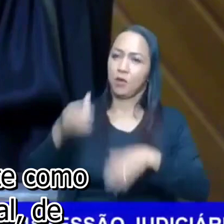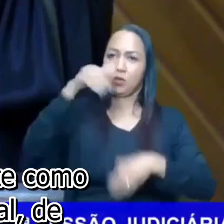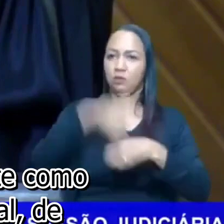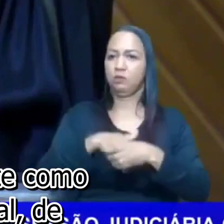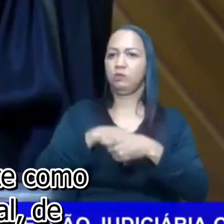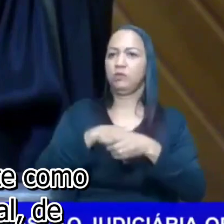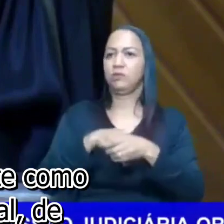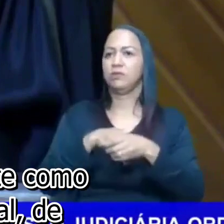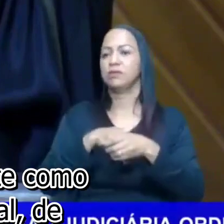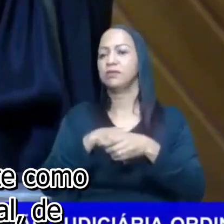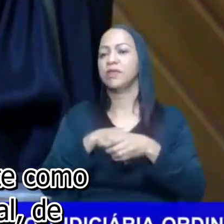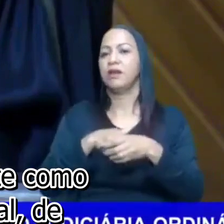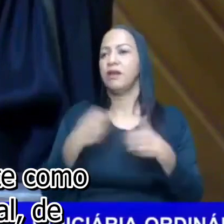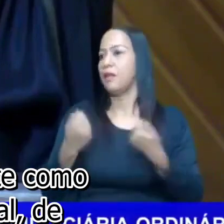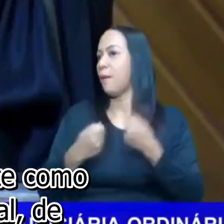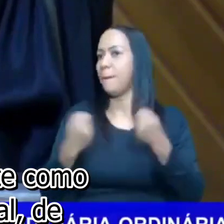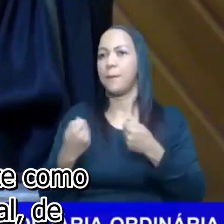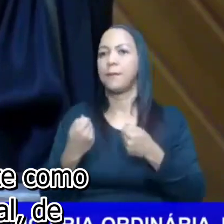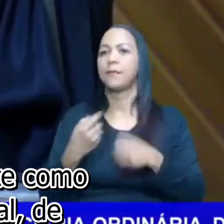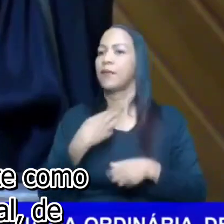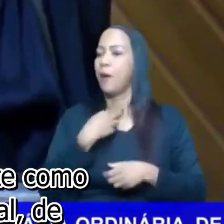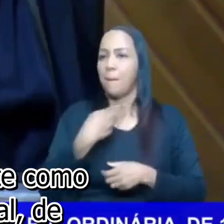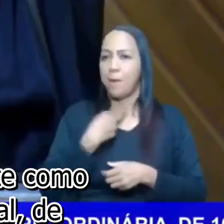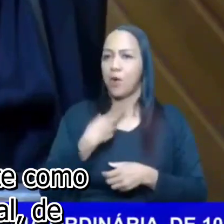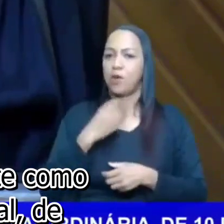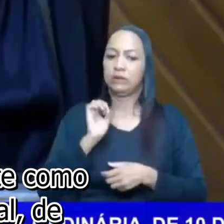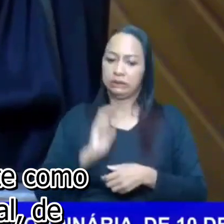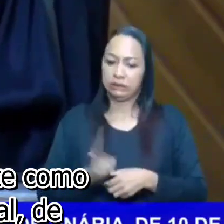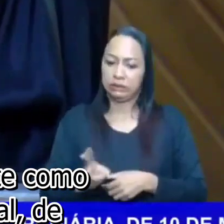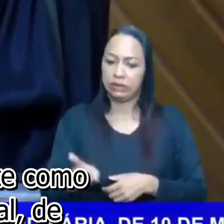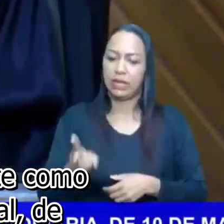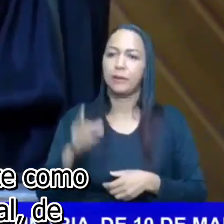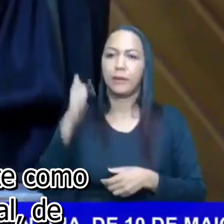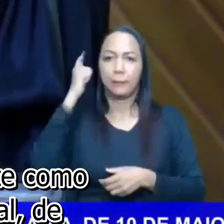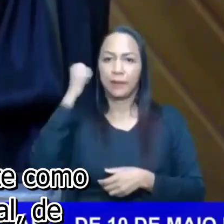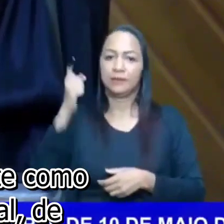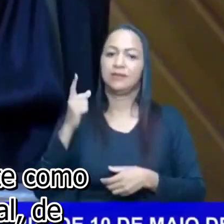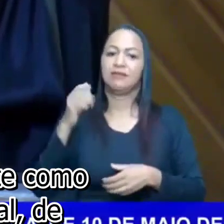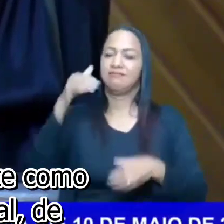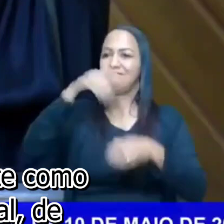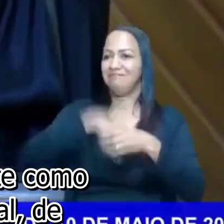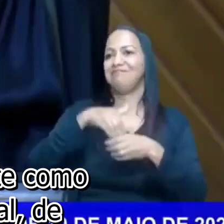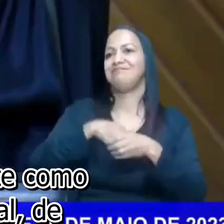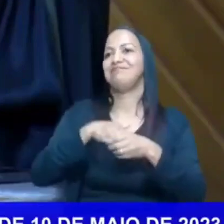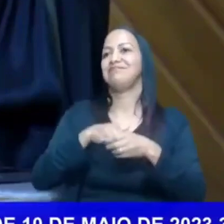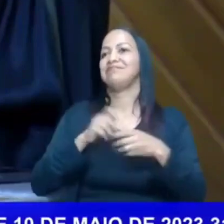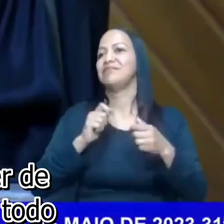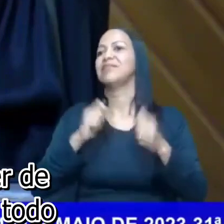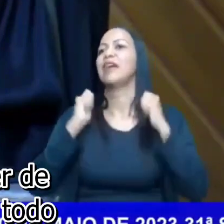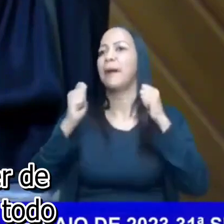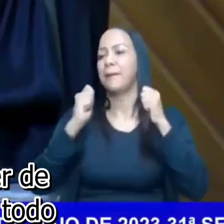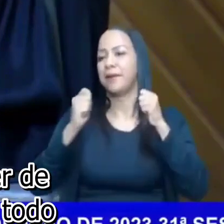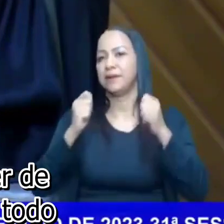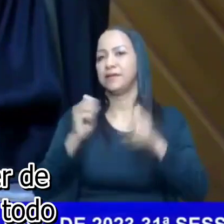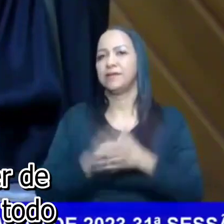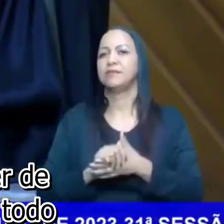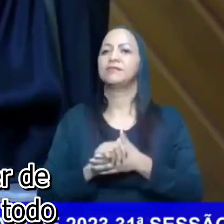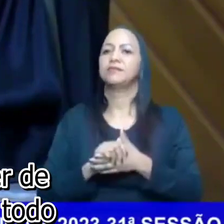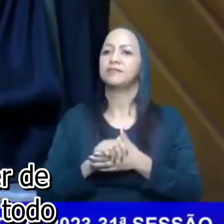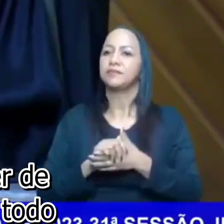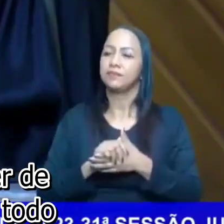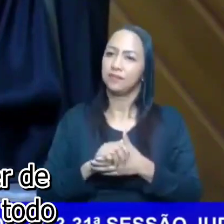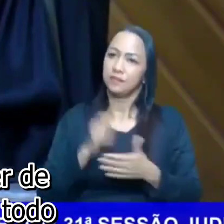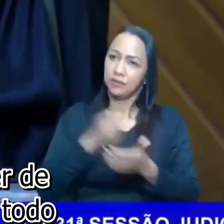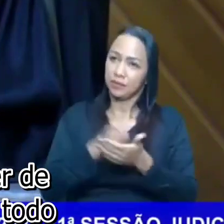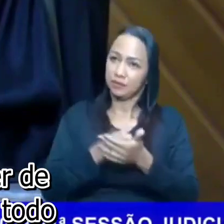não deve ser encarada necessariamente como despesa eleitoral, podendo não ser eleitoral, de modo a viabilizar o cumprimento do dever de prestar